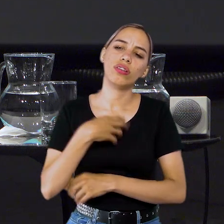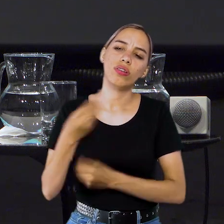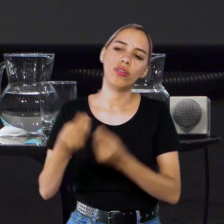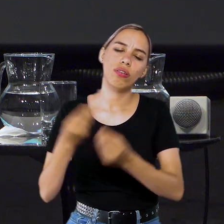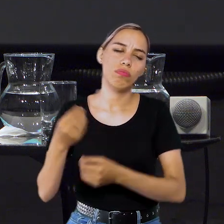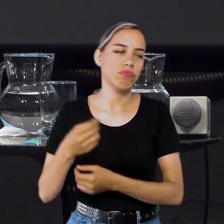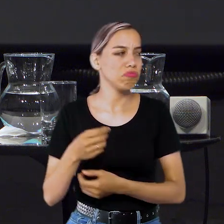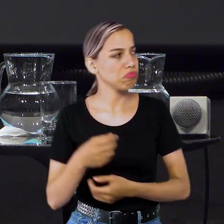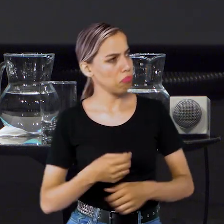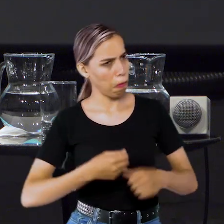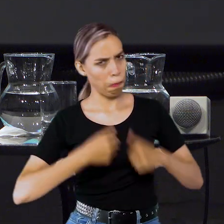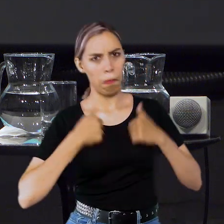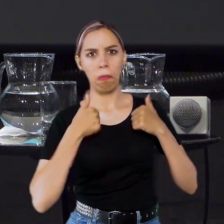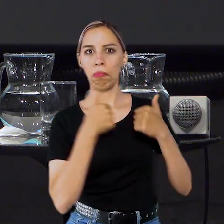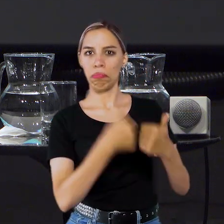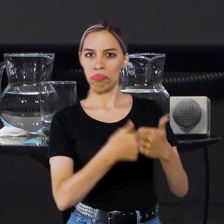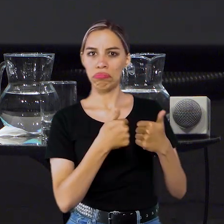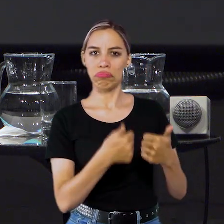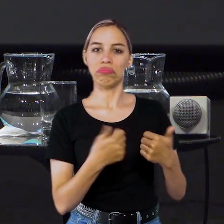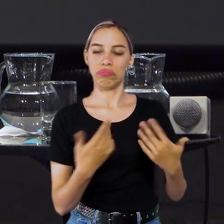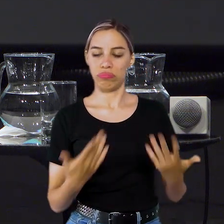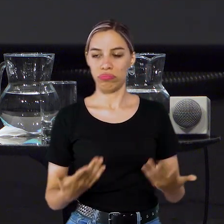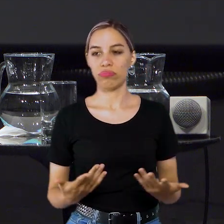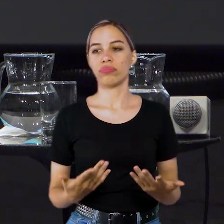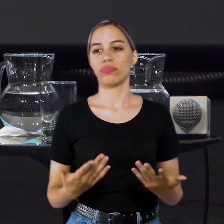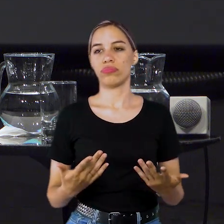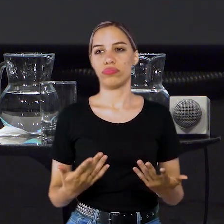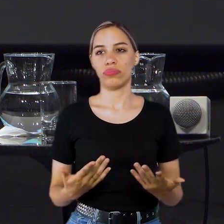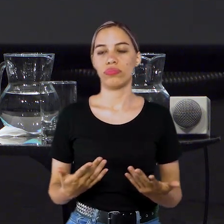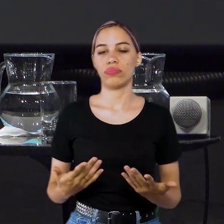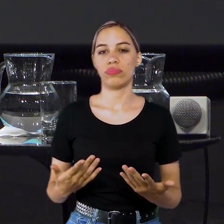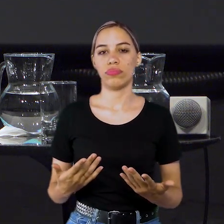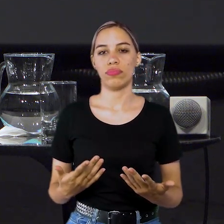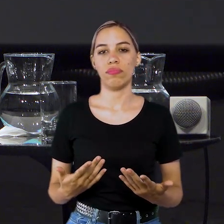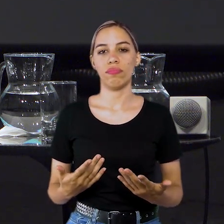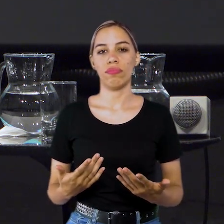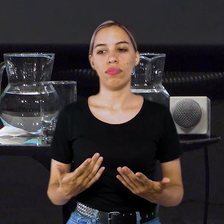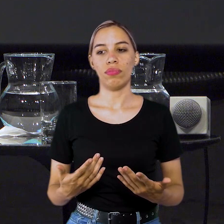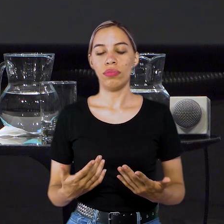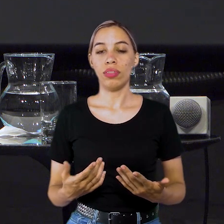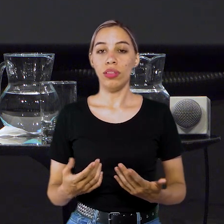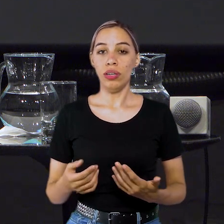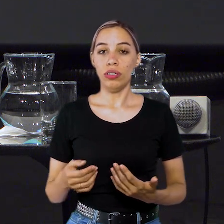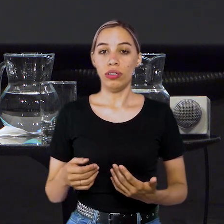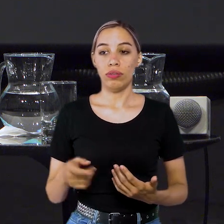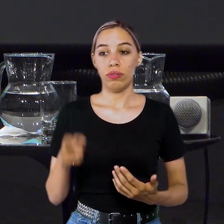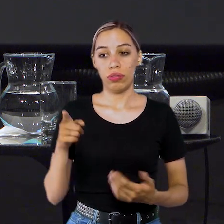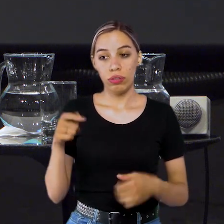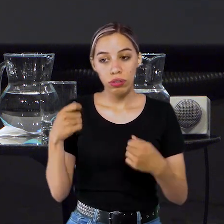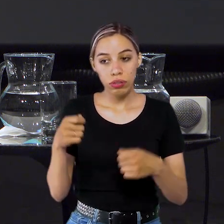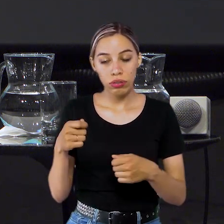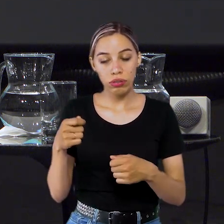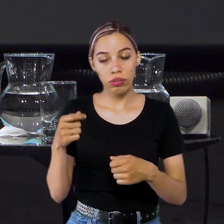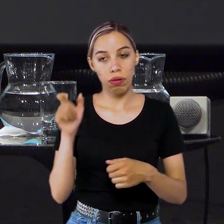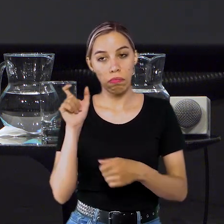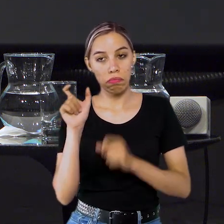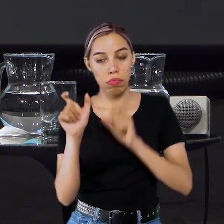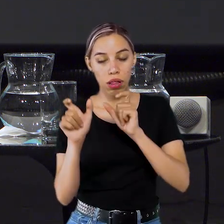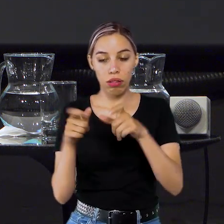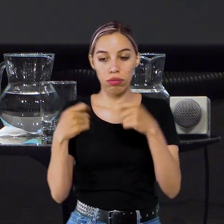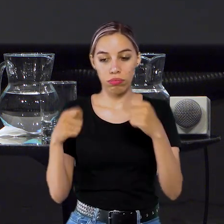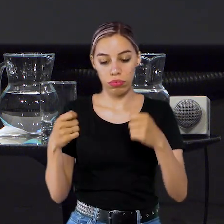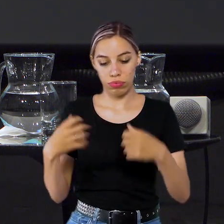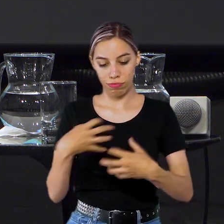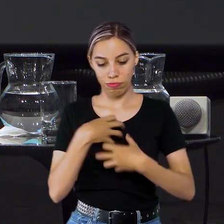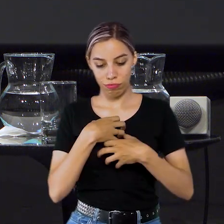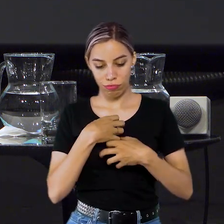falta alguma coisa, uma palavra que sensibilize o seu espírito. Porque, muitas vezes, o Juruá vive